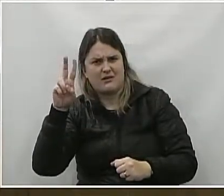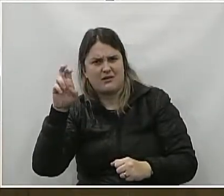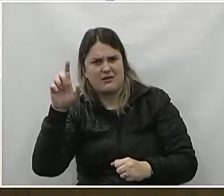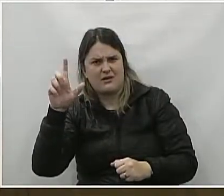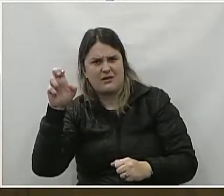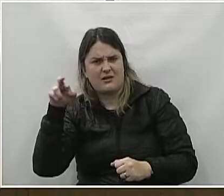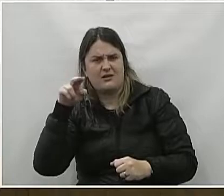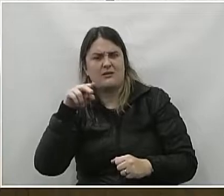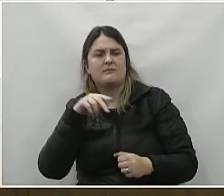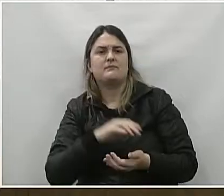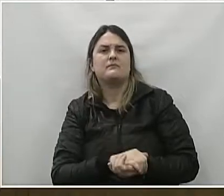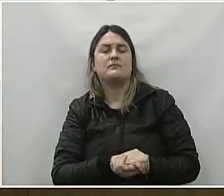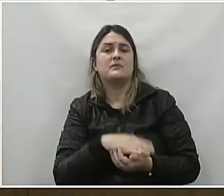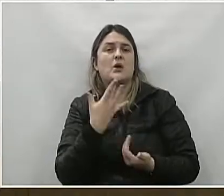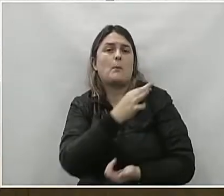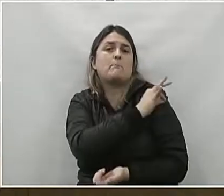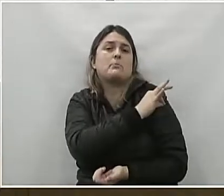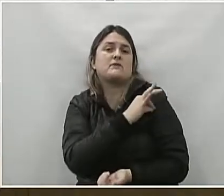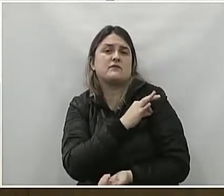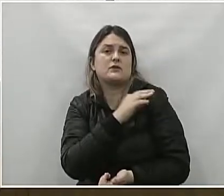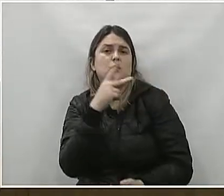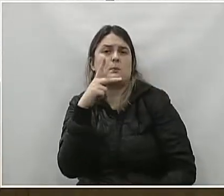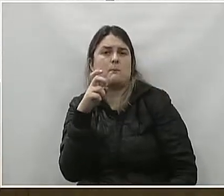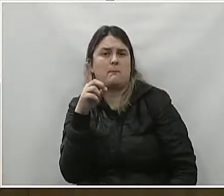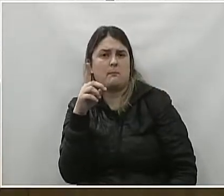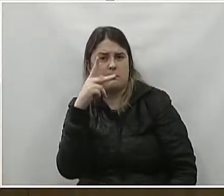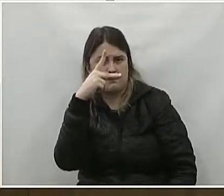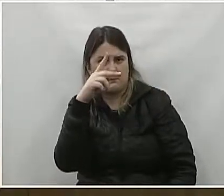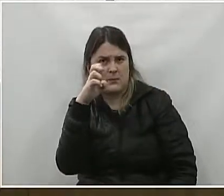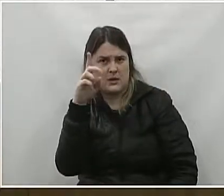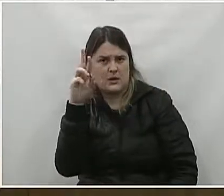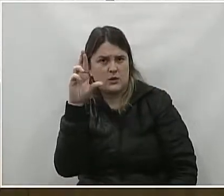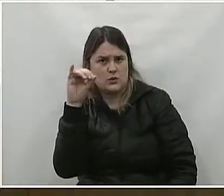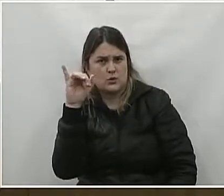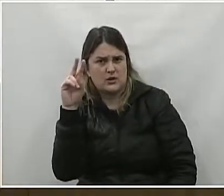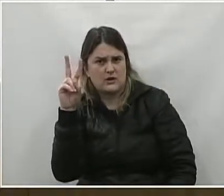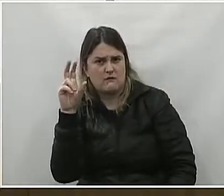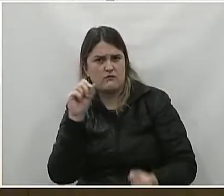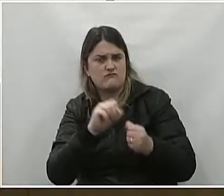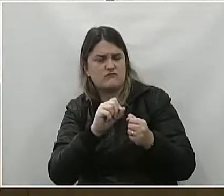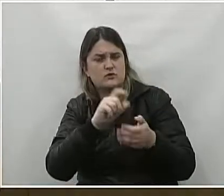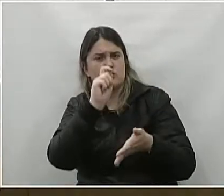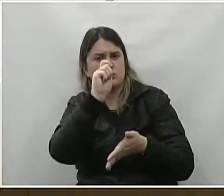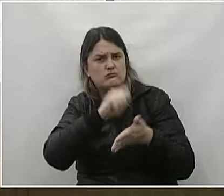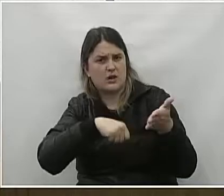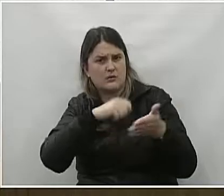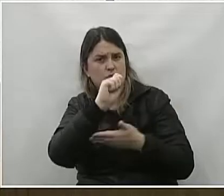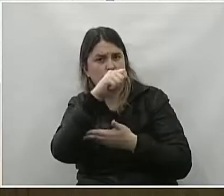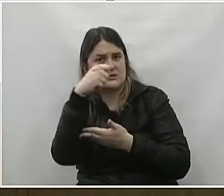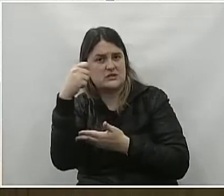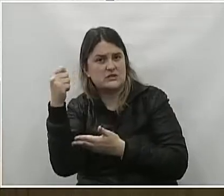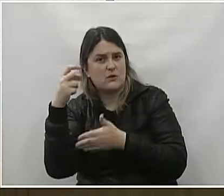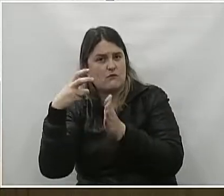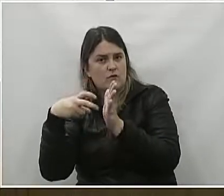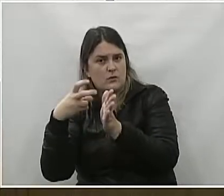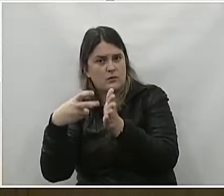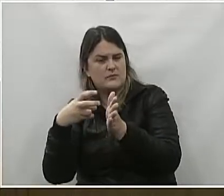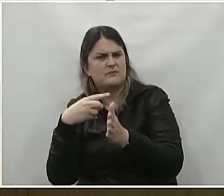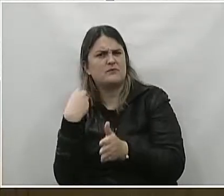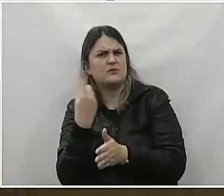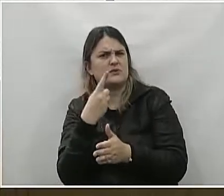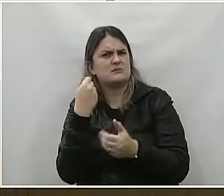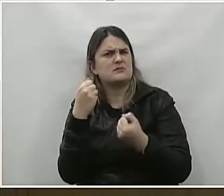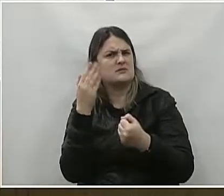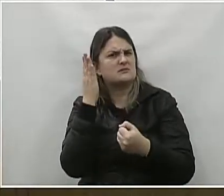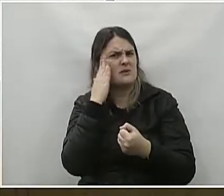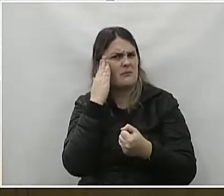né, que foi realizado pelo então prefeito na época, o Pedro Ivo, com a Associação do Ferroviário. Então, nós precisamos saber